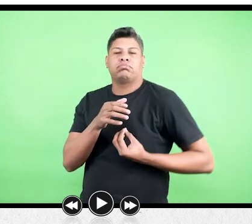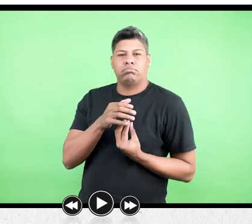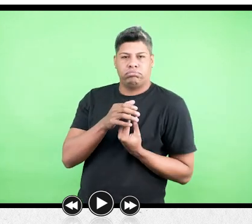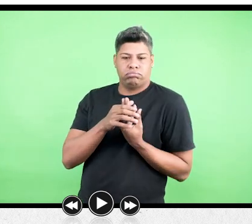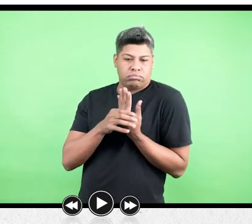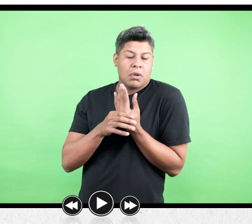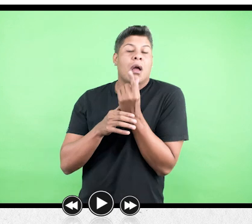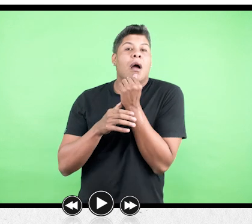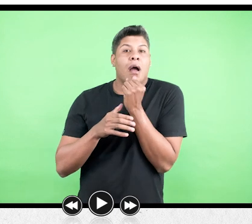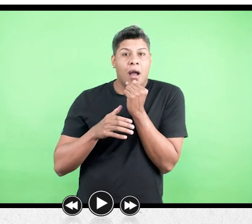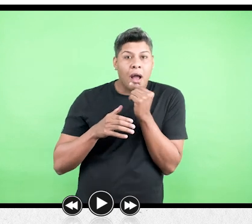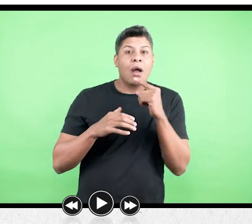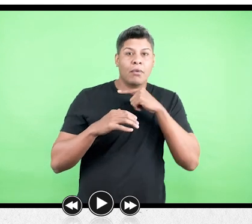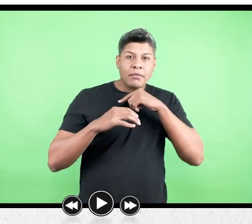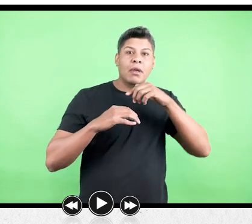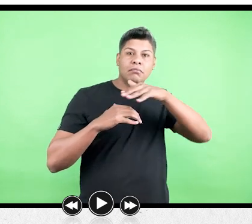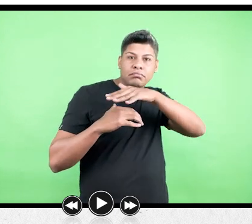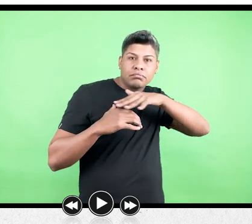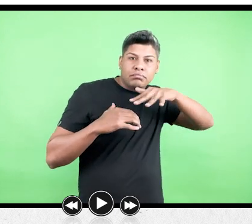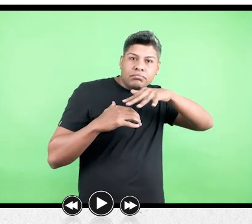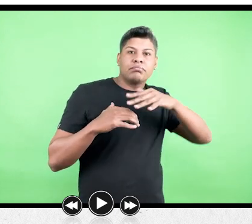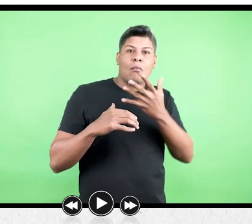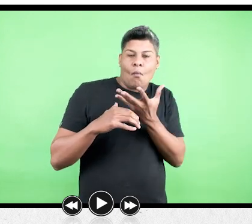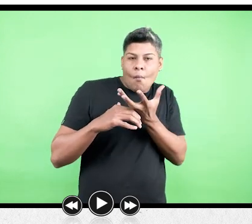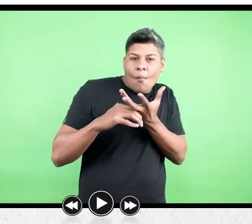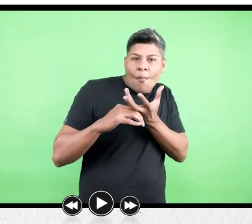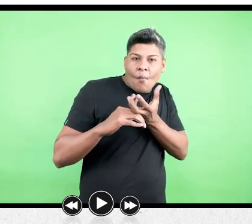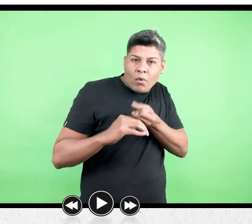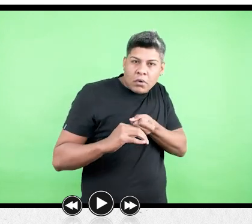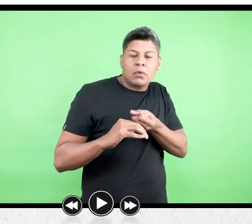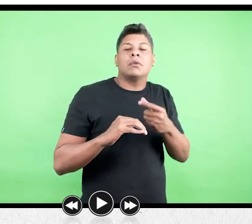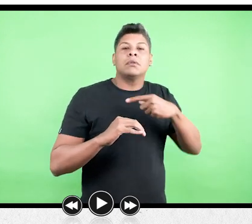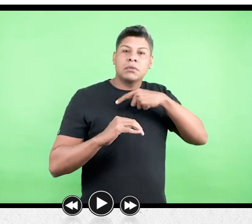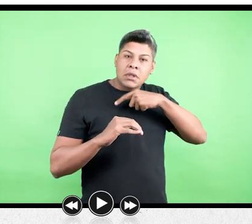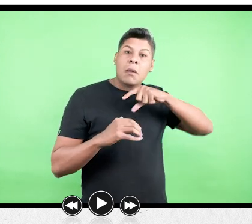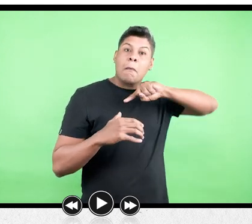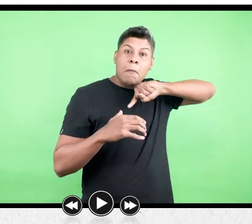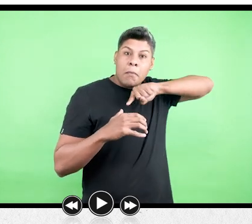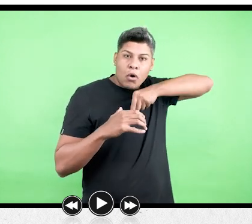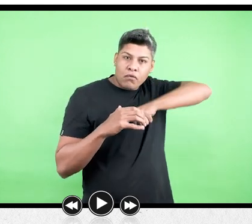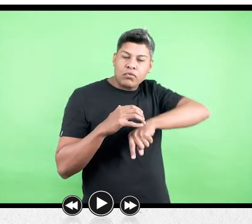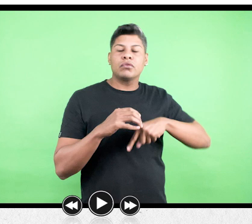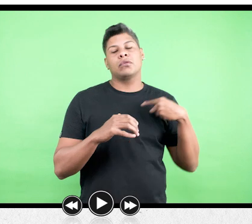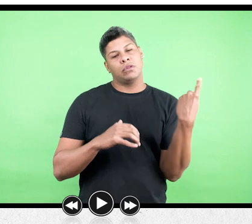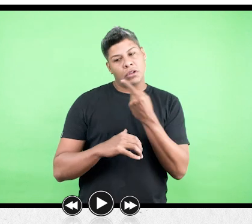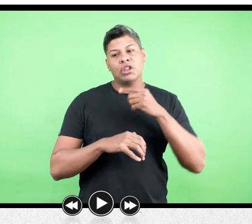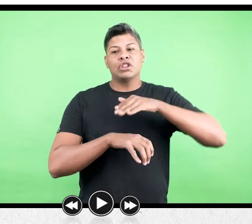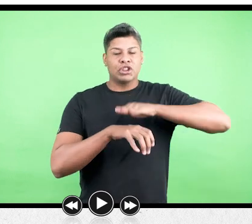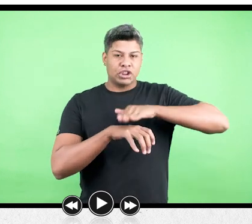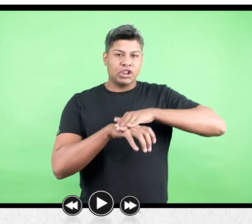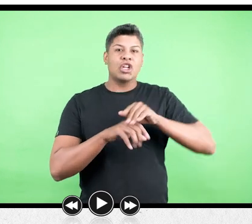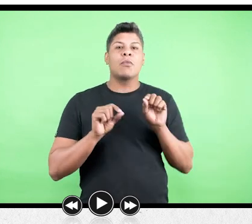água, quando toca a superfície, ela infiltra, e a partir do momento que ela ganha profundidade, a gente chama ela